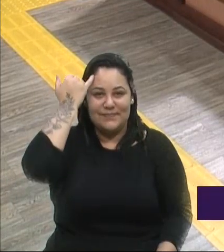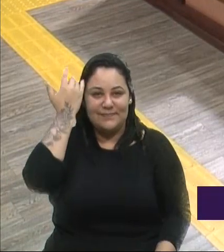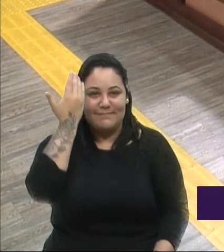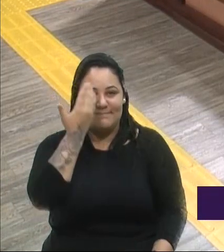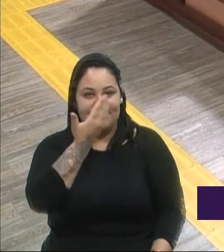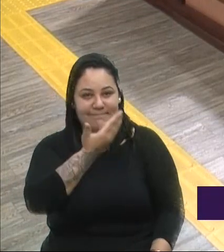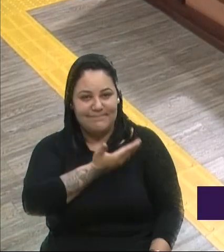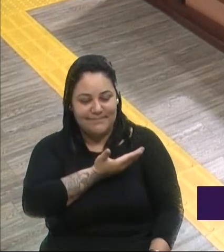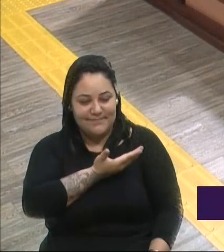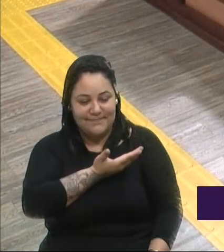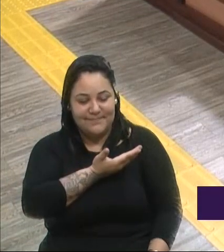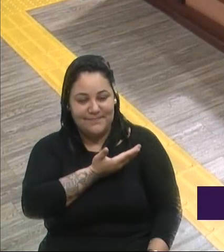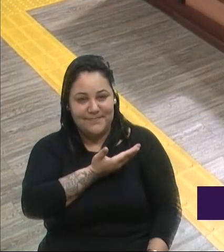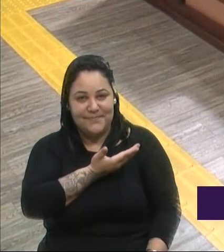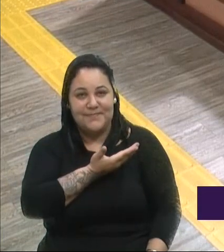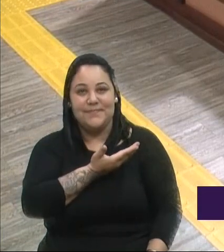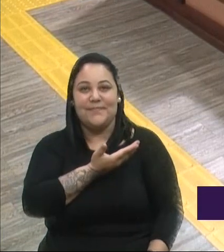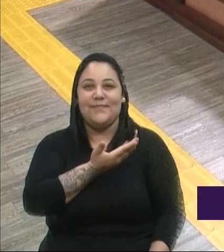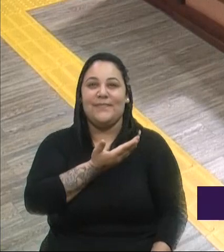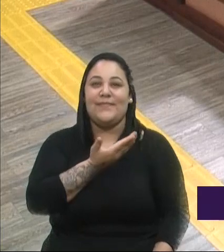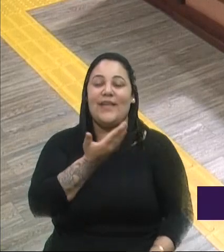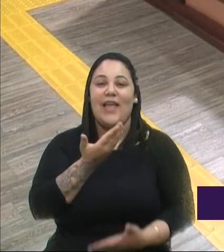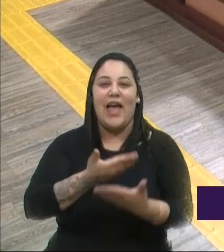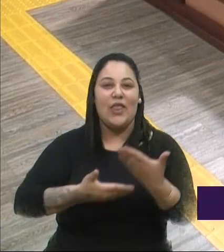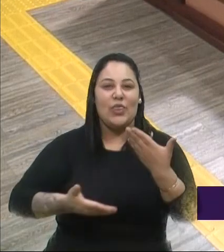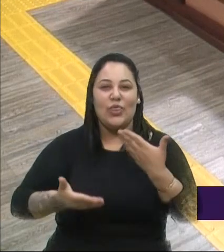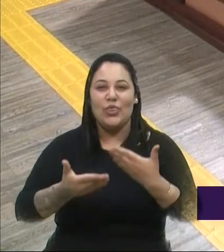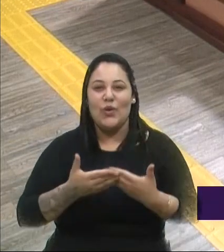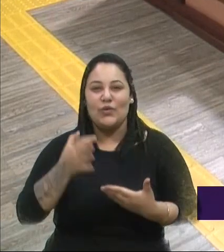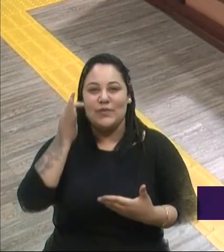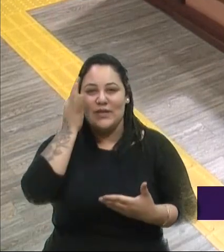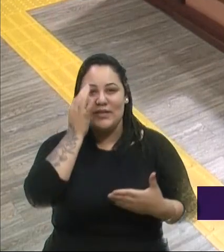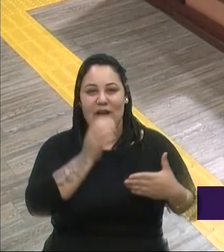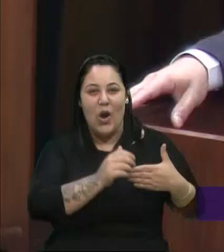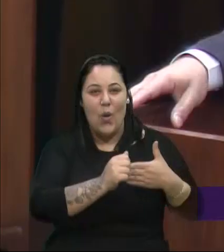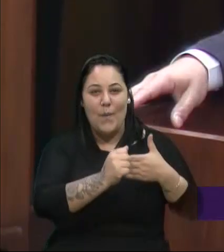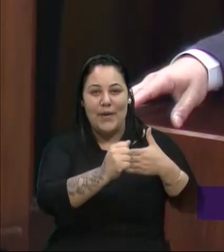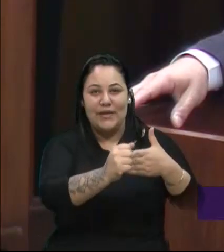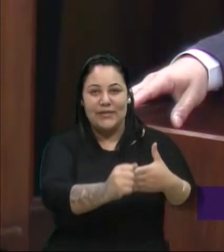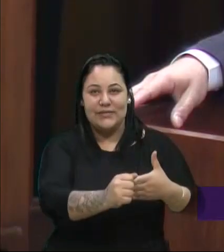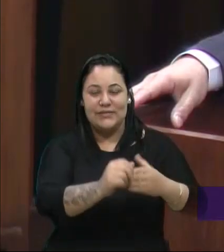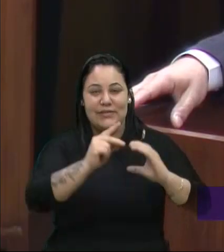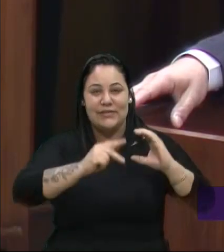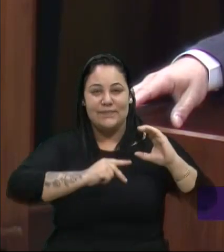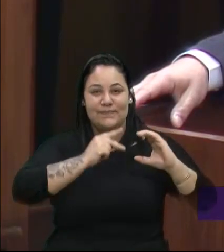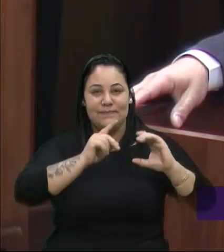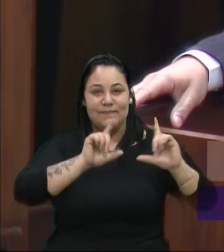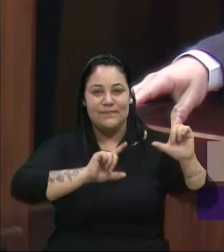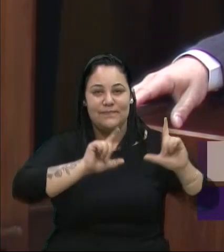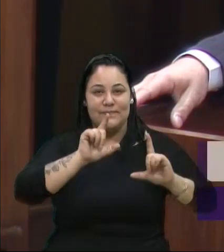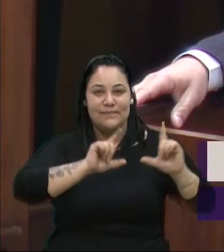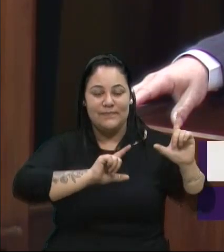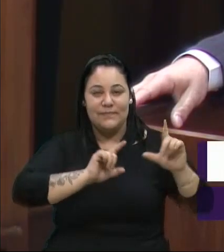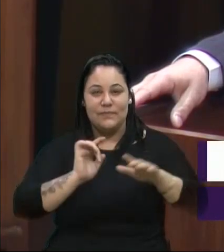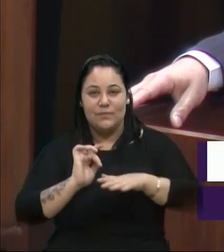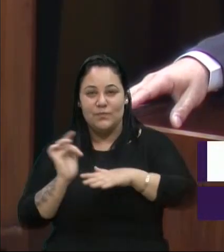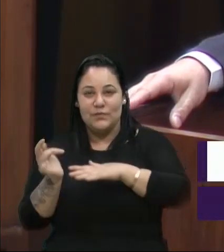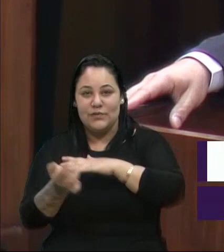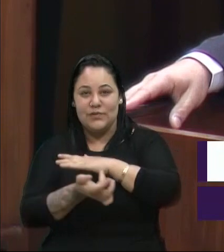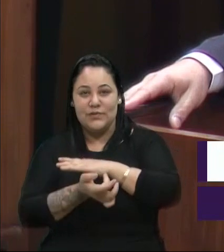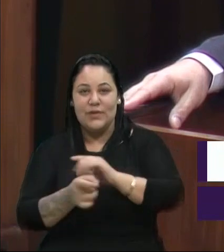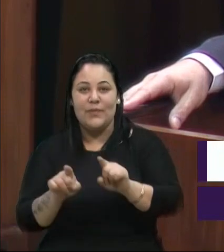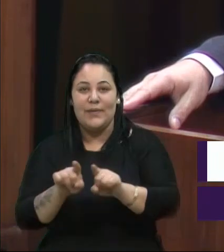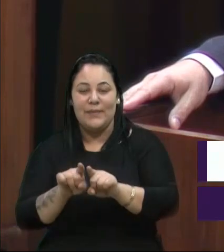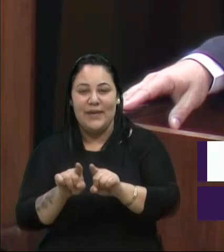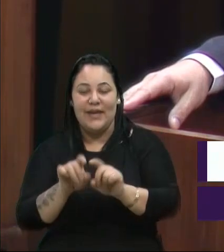Pascoal D'Ambros, a todos e todas que nos acompanham pela TV Câmara, pelas redes sociais, as pessoas que nos